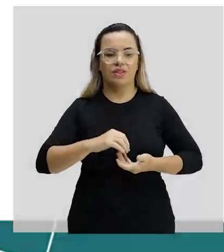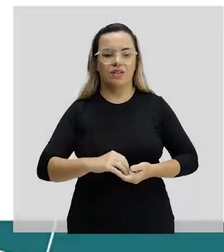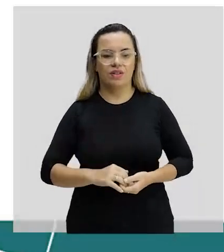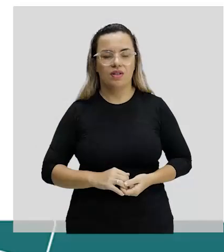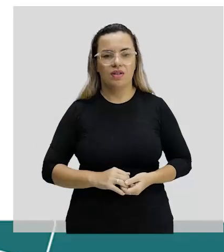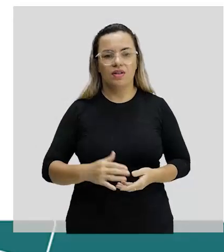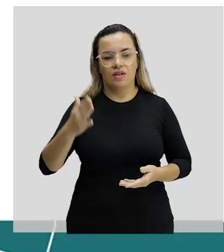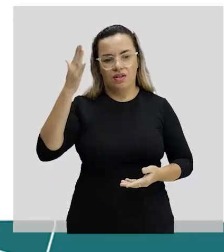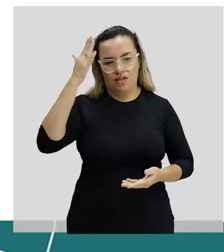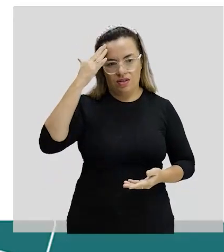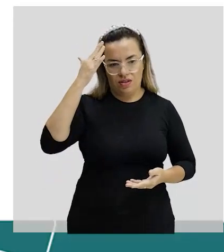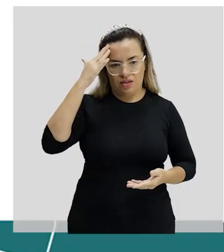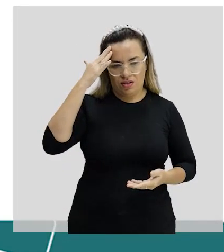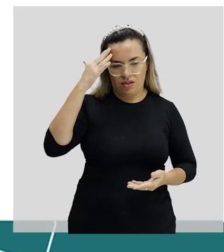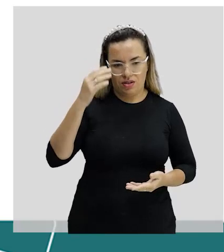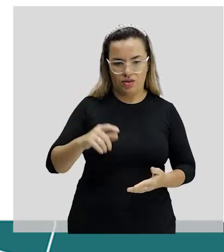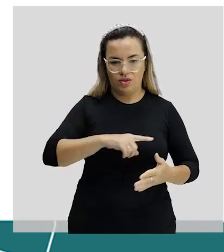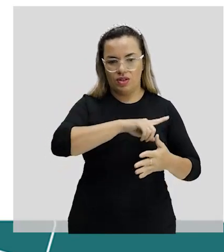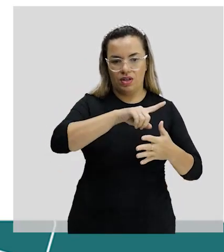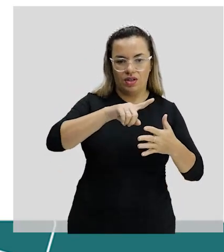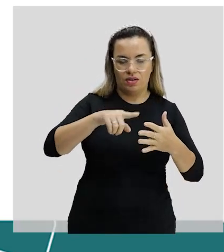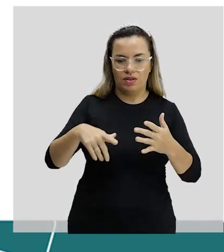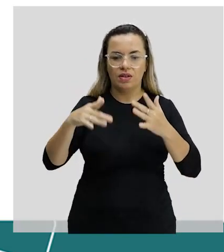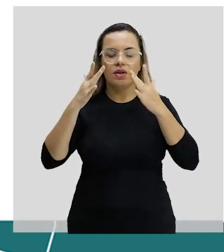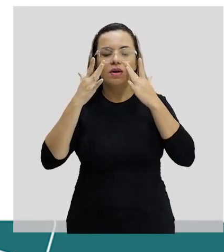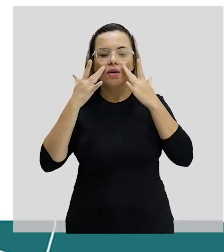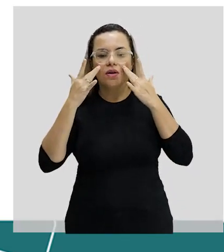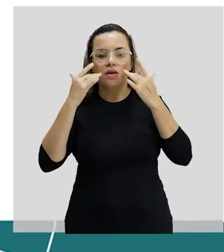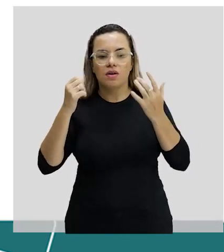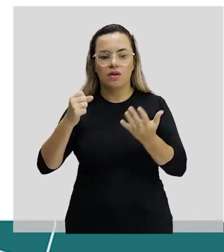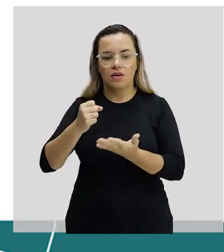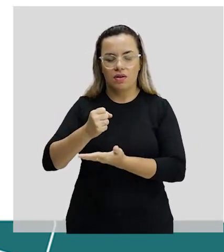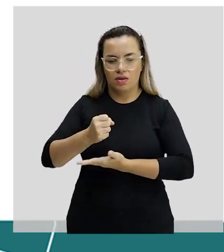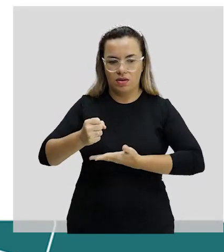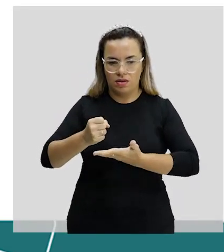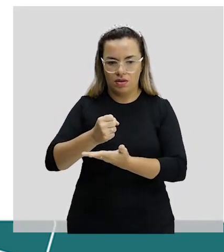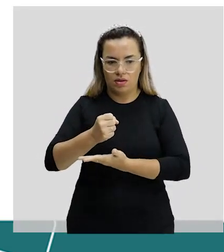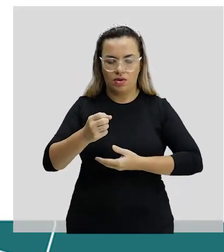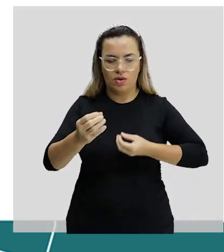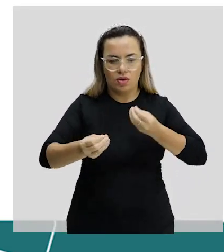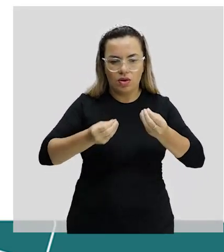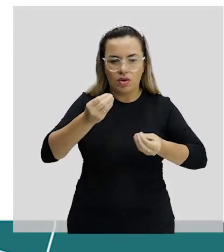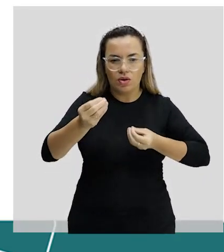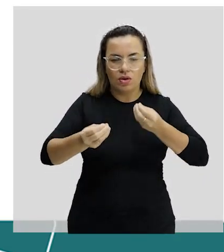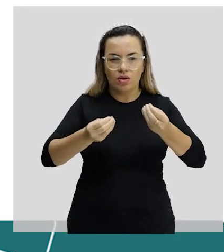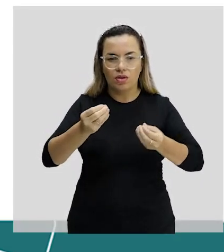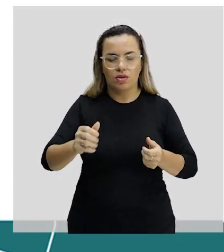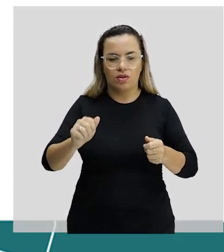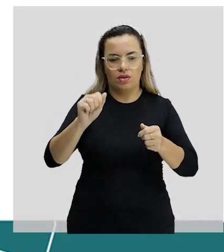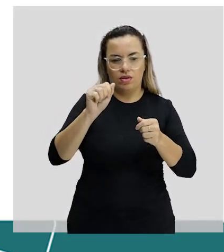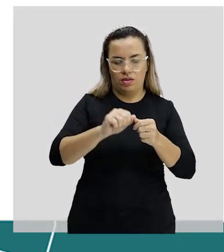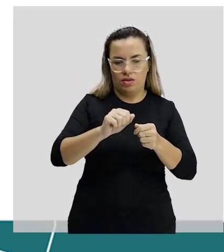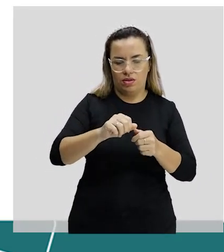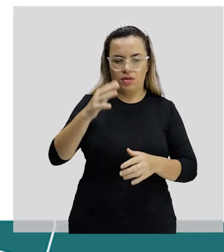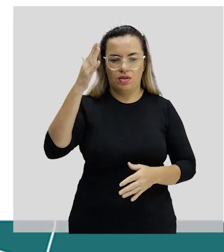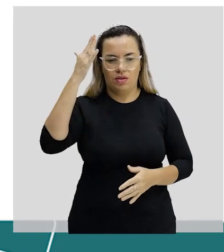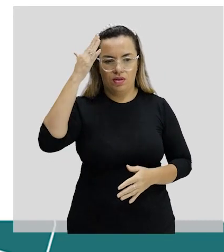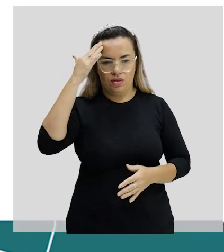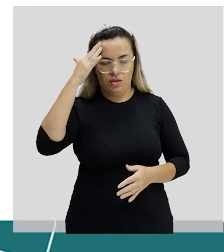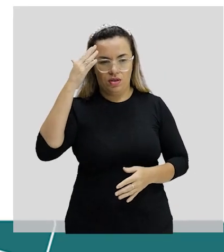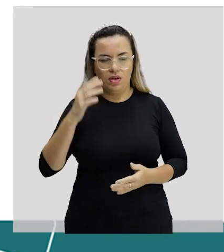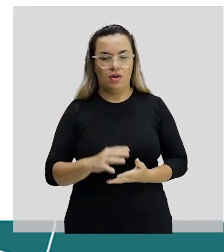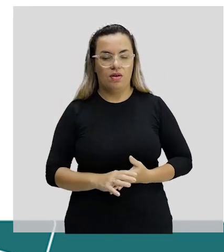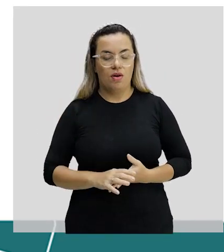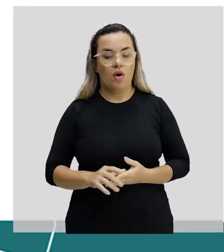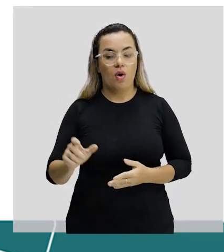elementos mais essenciais do teatro, como a gente conhece, como a gente entende, né? Inclusive eu tive espetáculo semana passada, né? Não